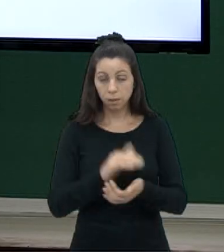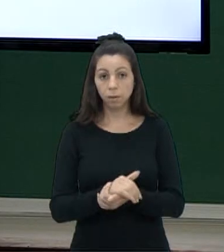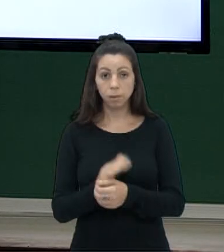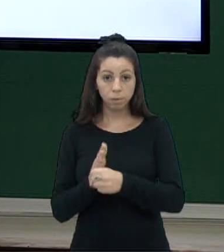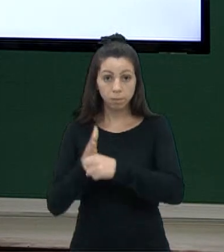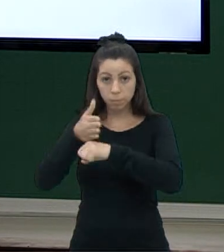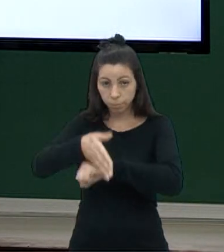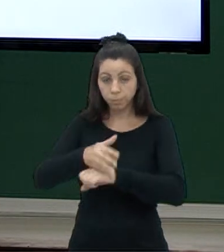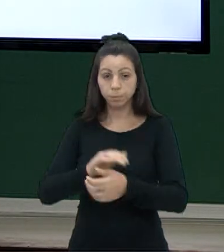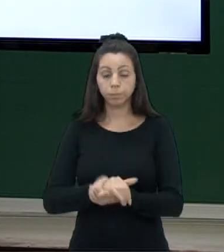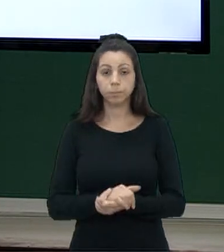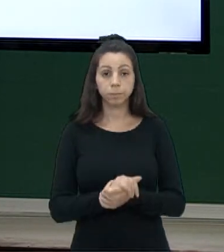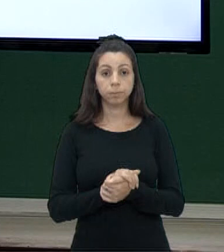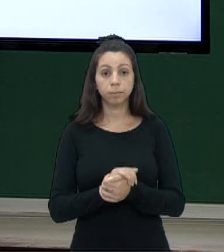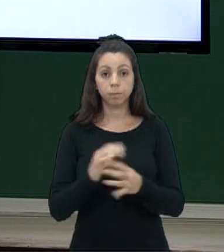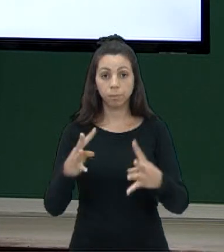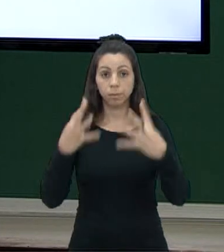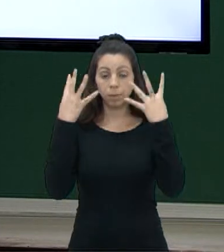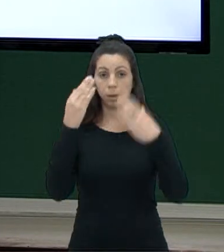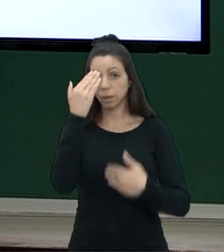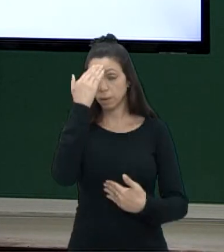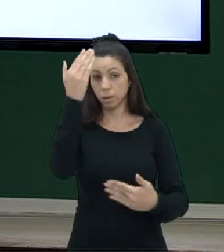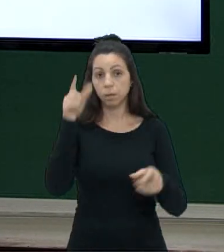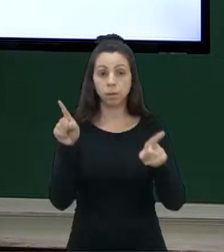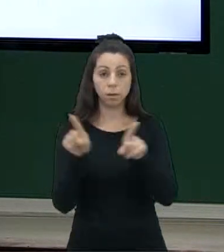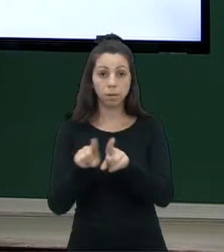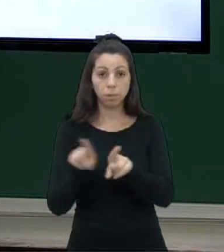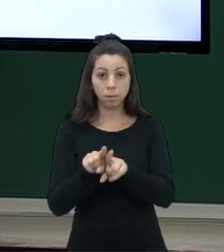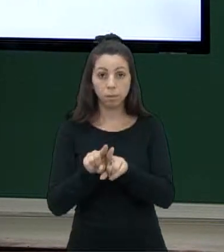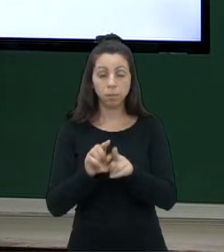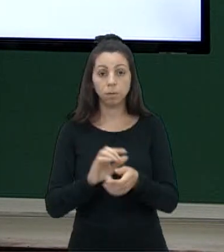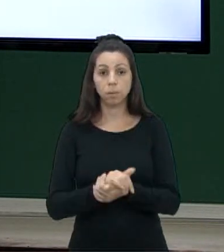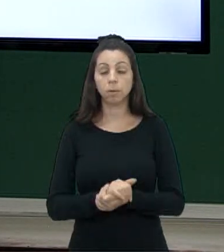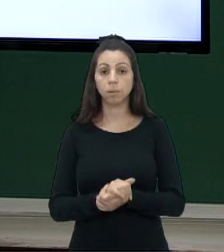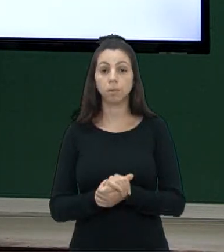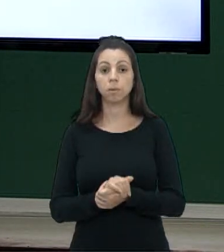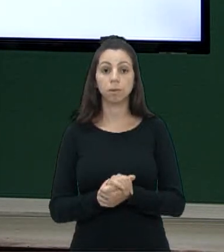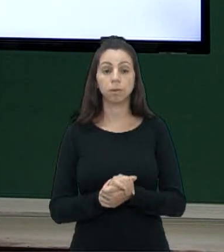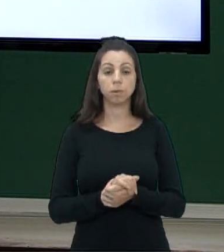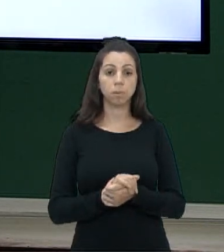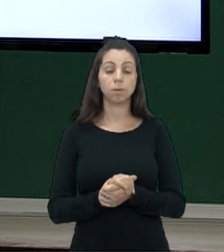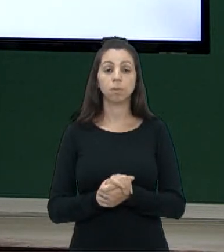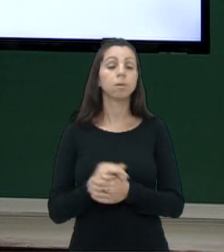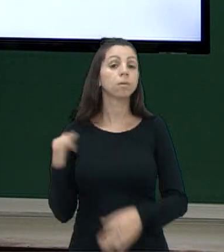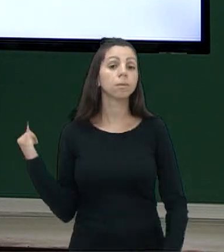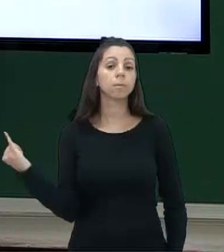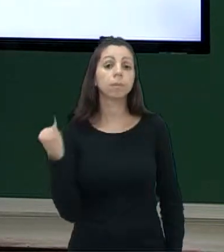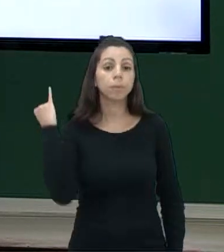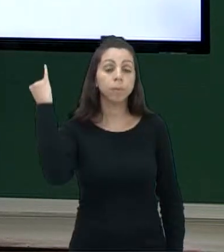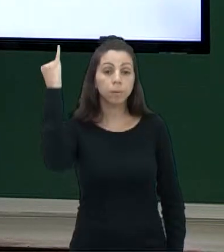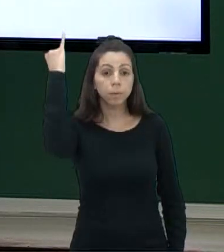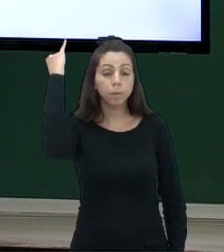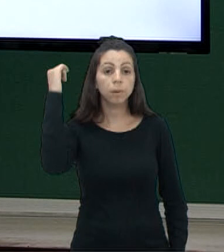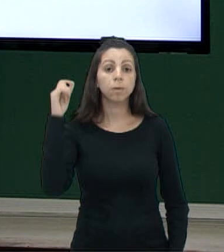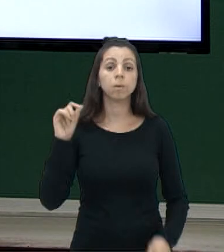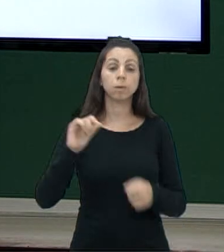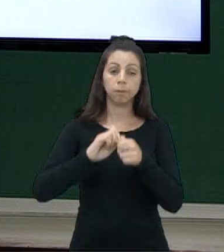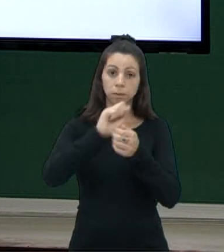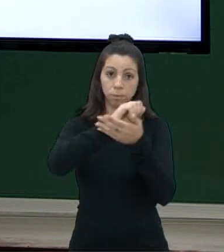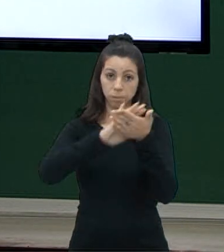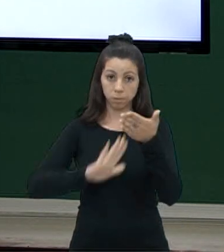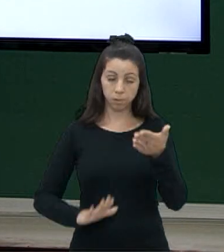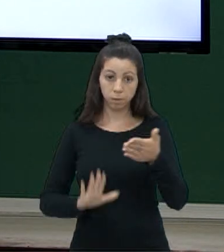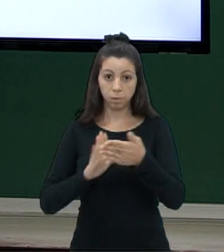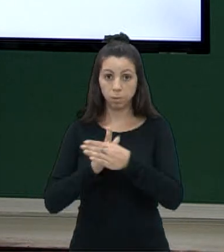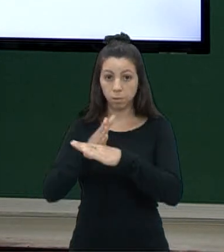sua participação, quero agradecer também ao seu envolvimento, destacar a importância da realização das atividades